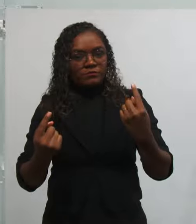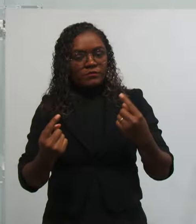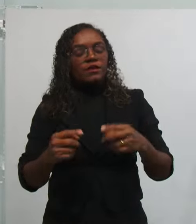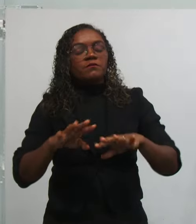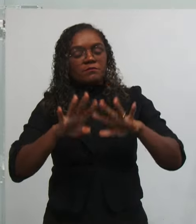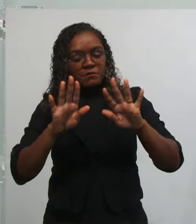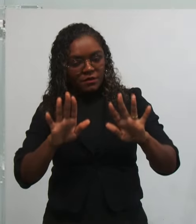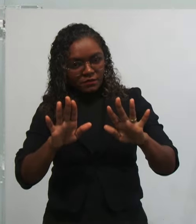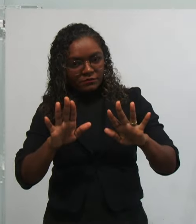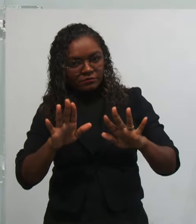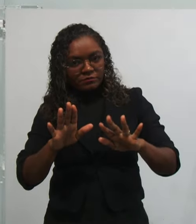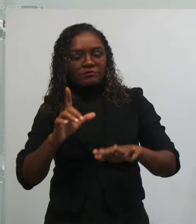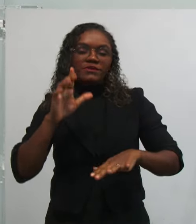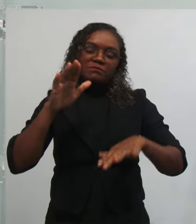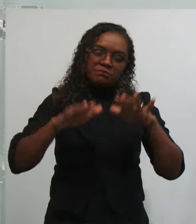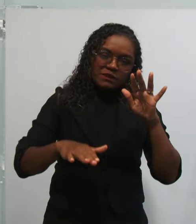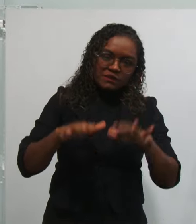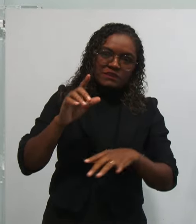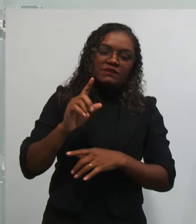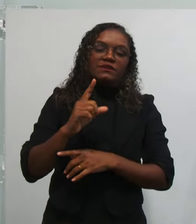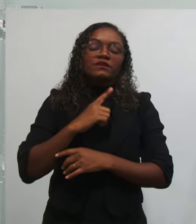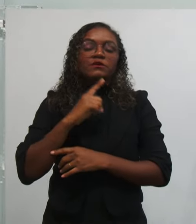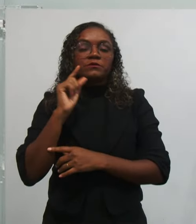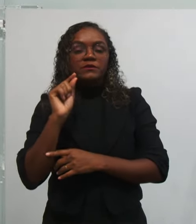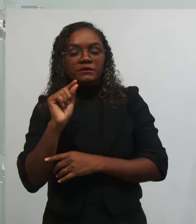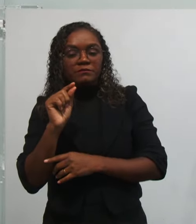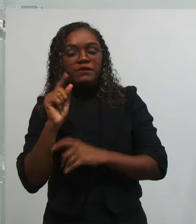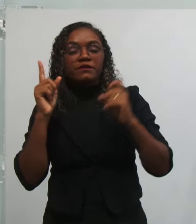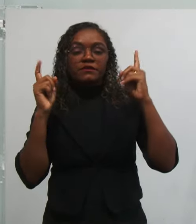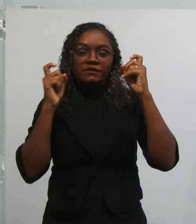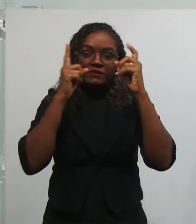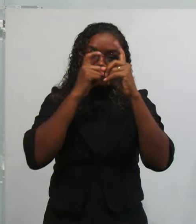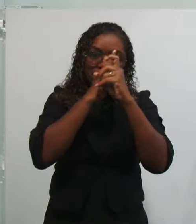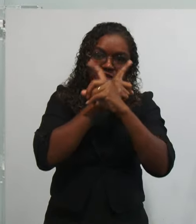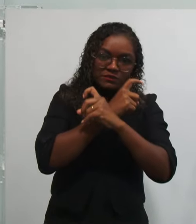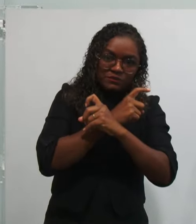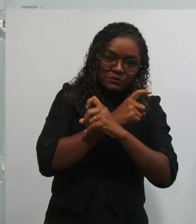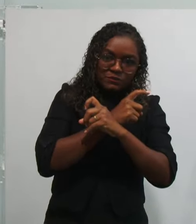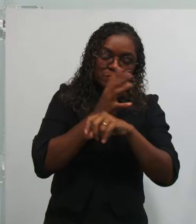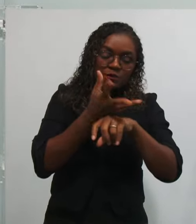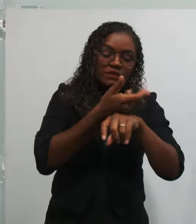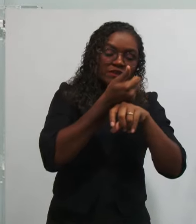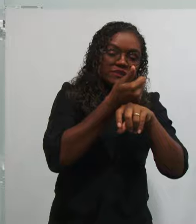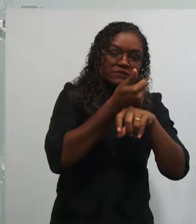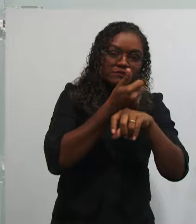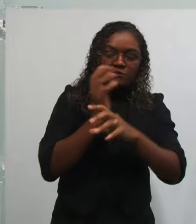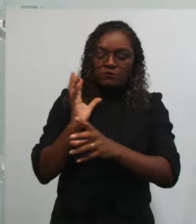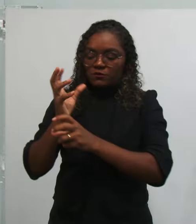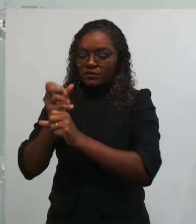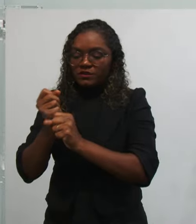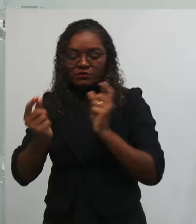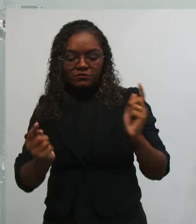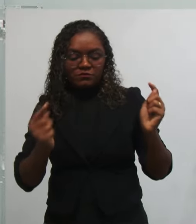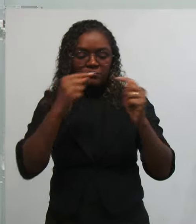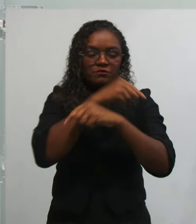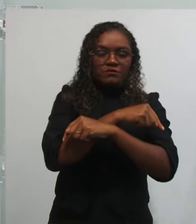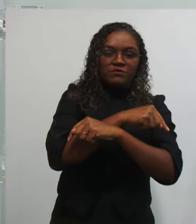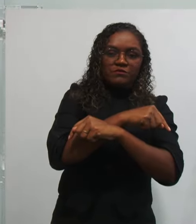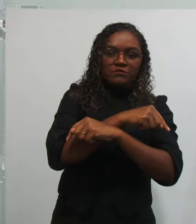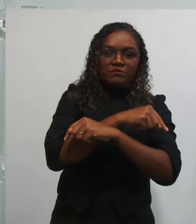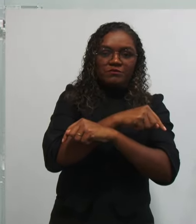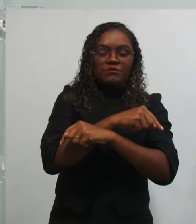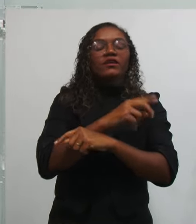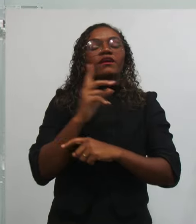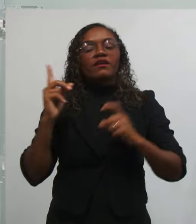problemática essa questão de converter o o quant ativo para qualitativo e o inverso né o qualitativo